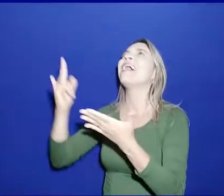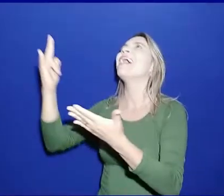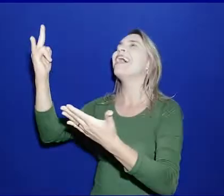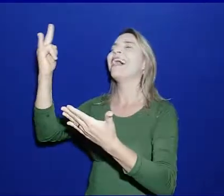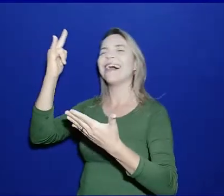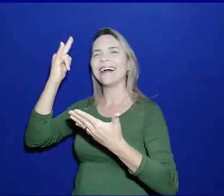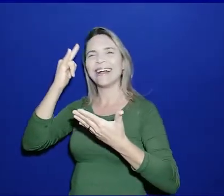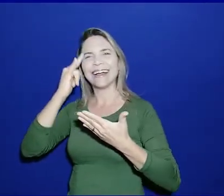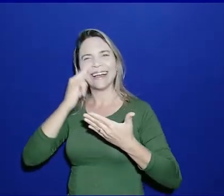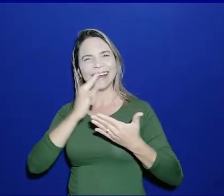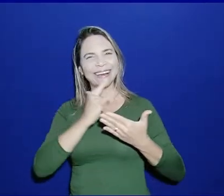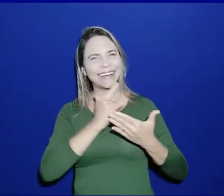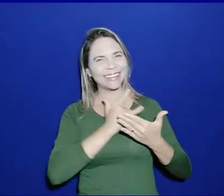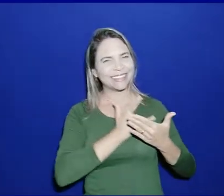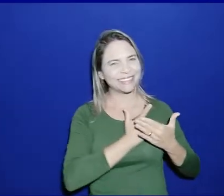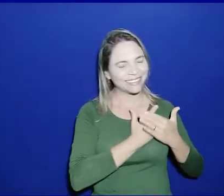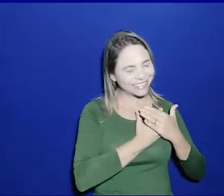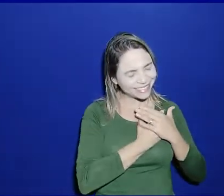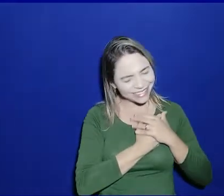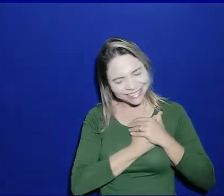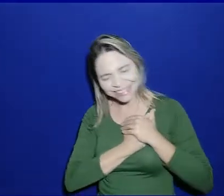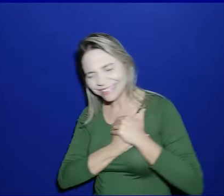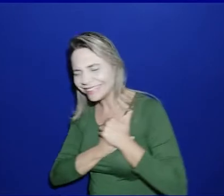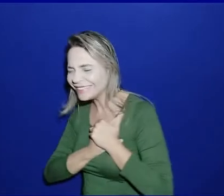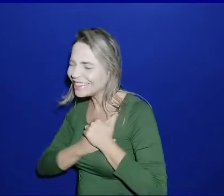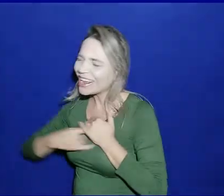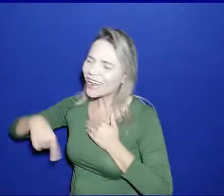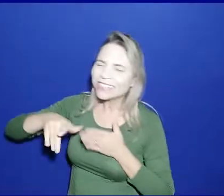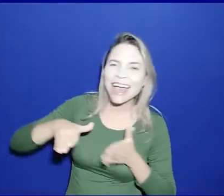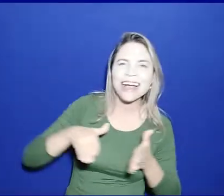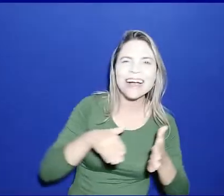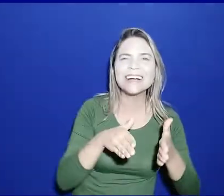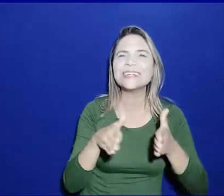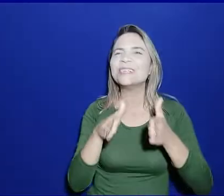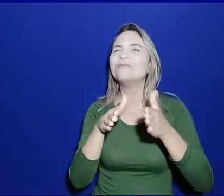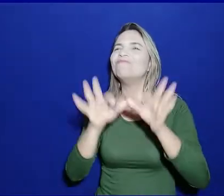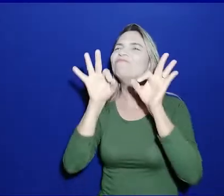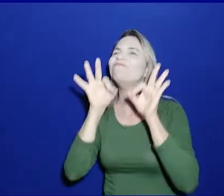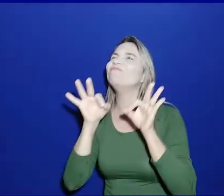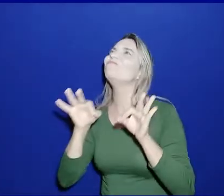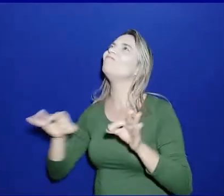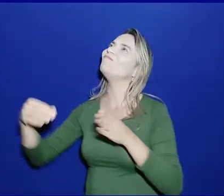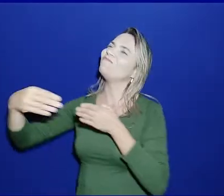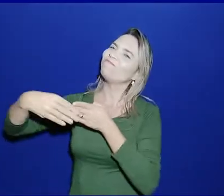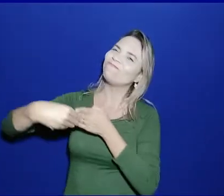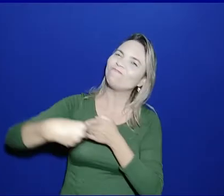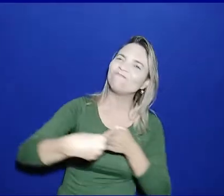singular, e em tua luz nos faz andar.